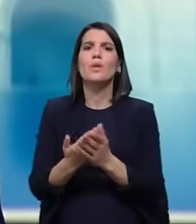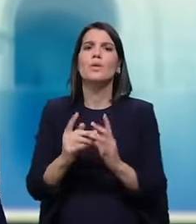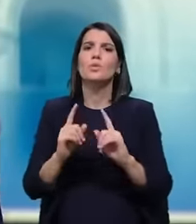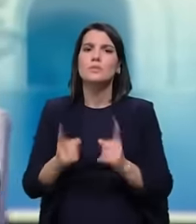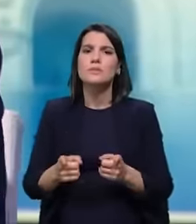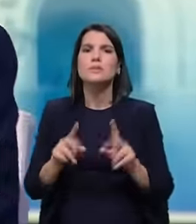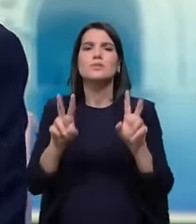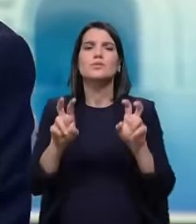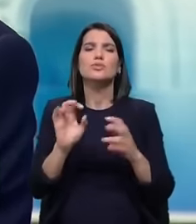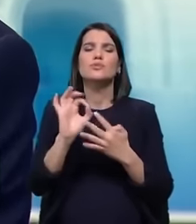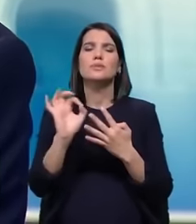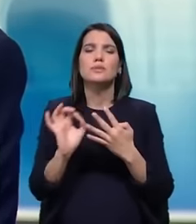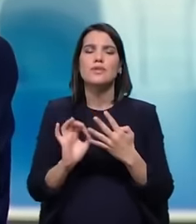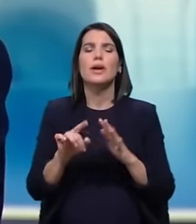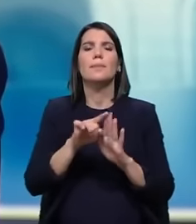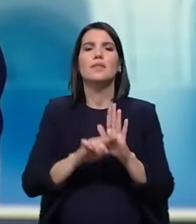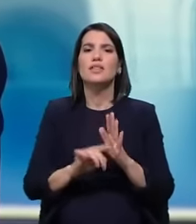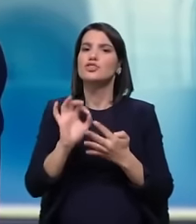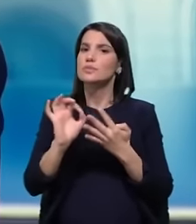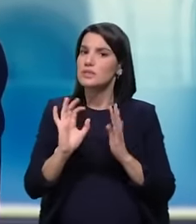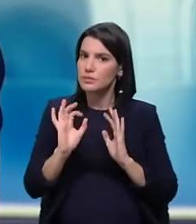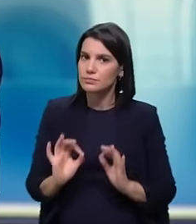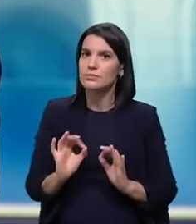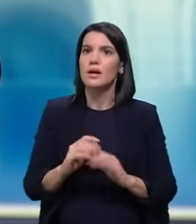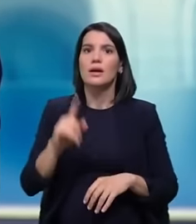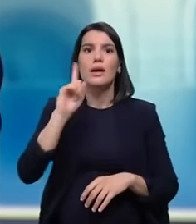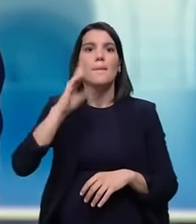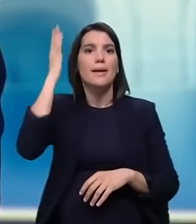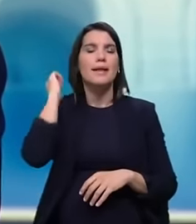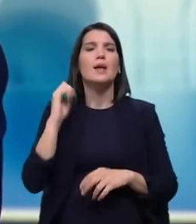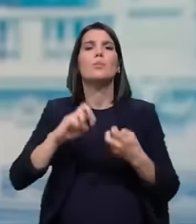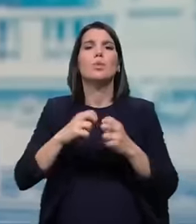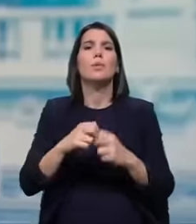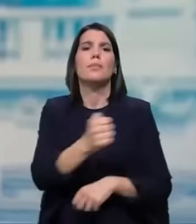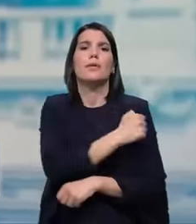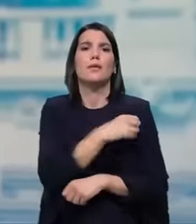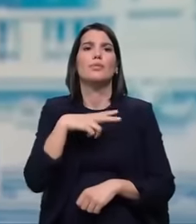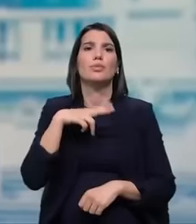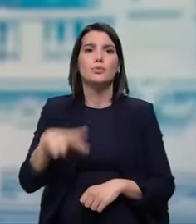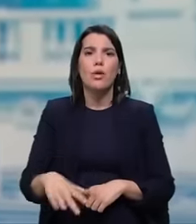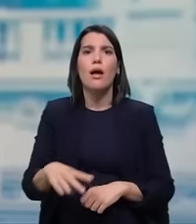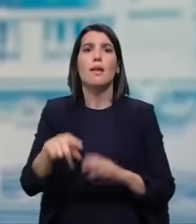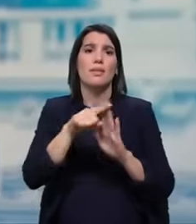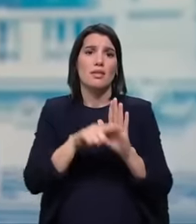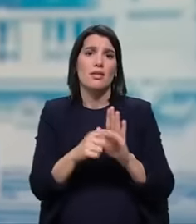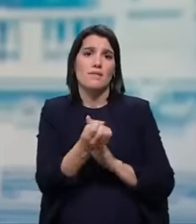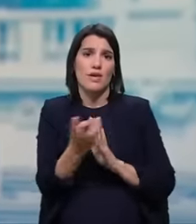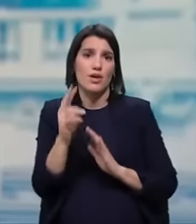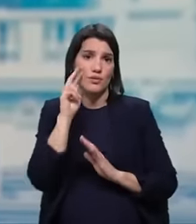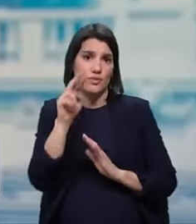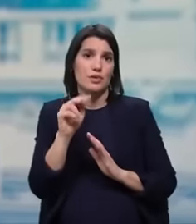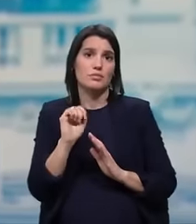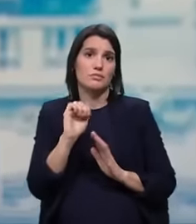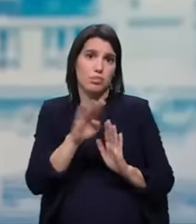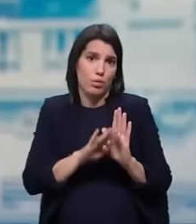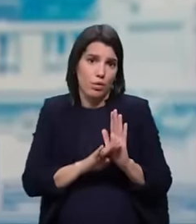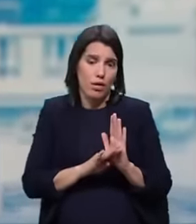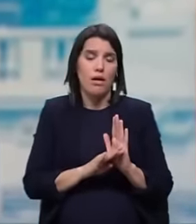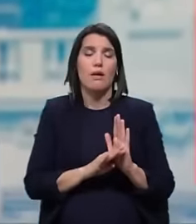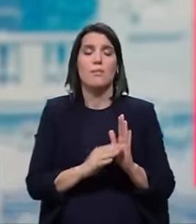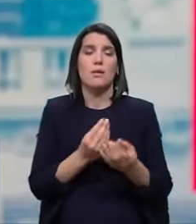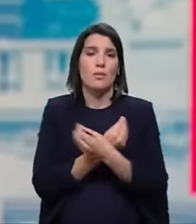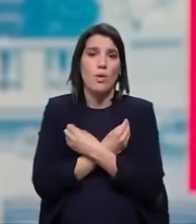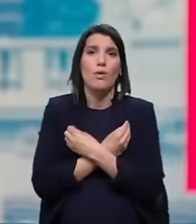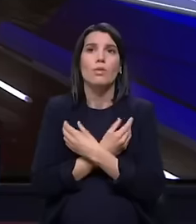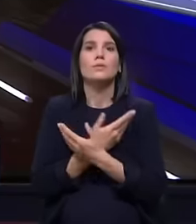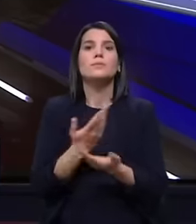por assuntos concretos e medidas concretas. Mariana Mortágua, crise de habitação em Portugal, várias medidas que li no programa do